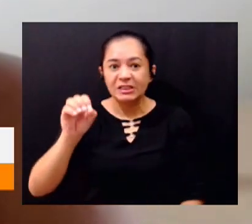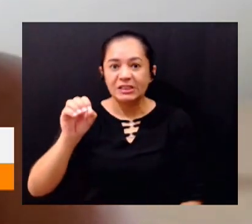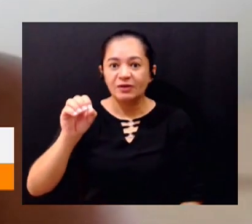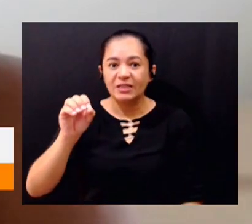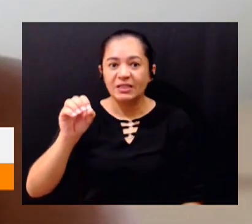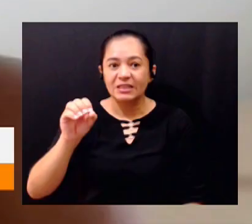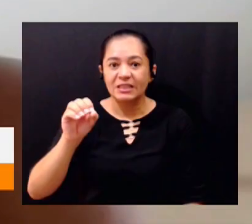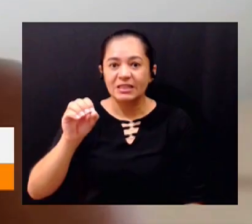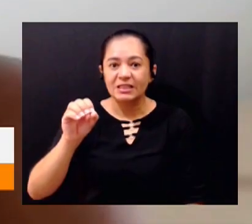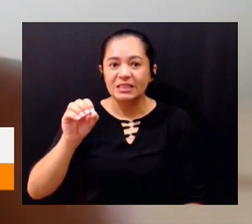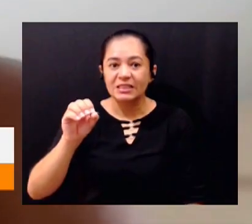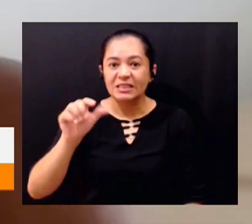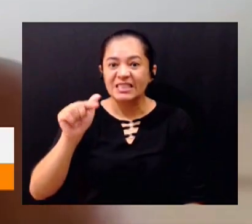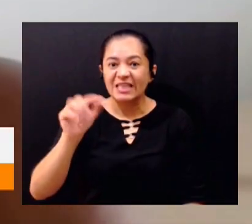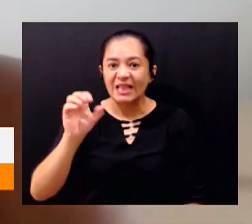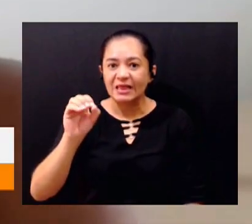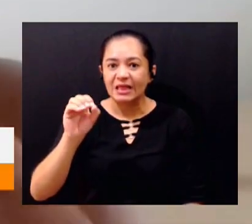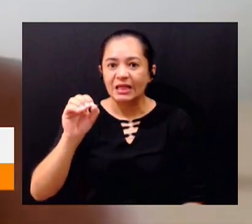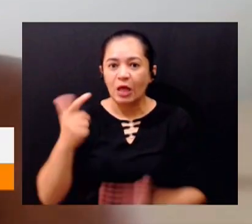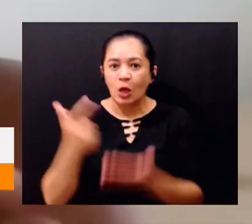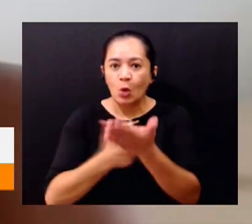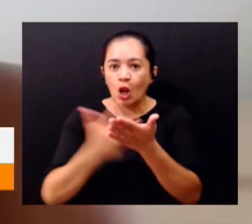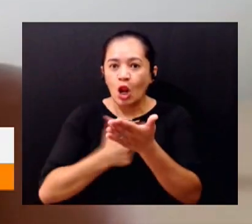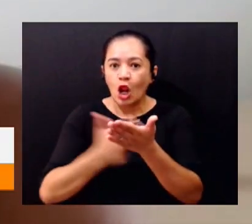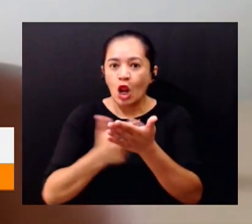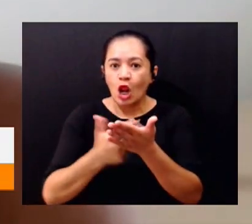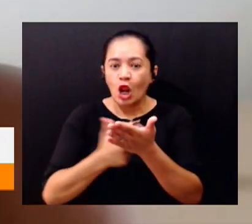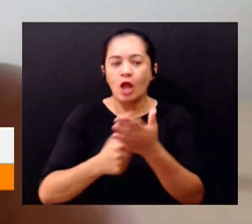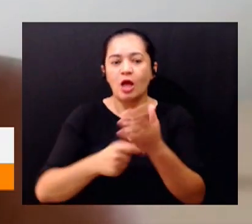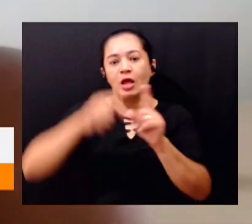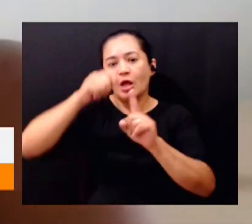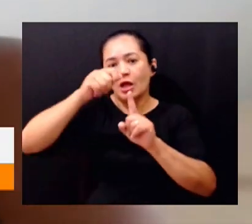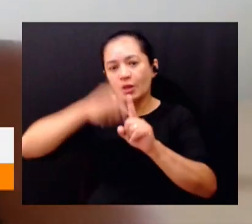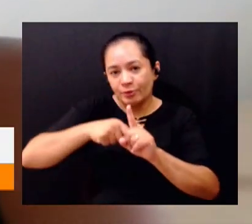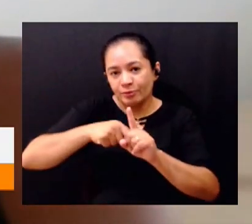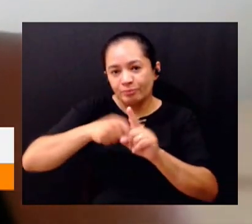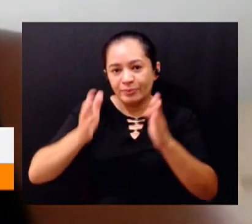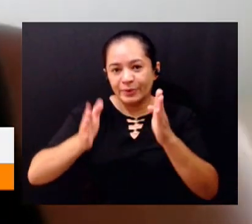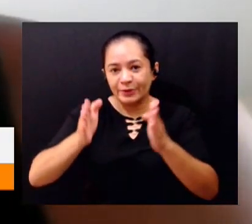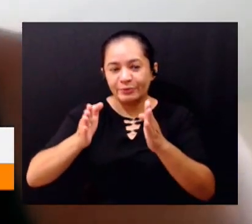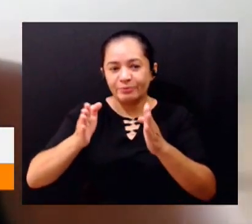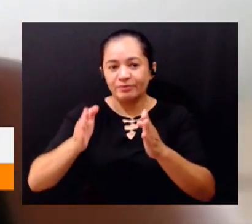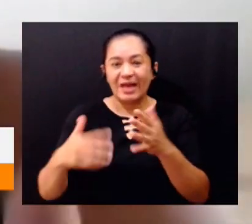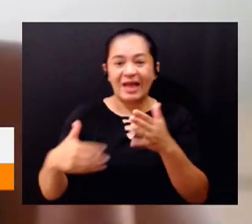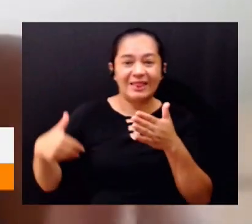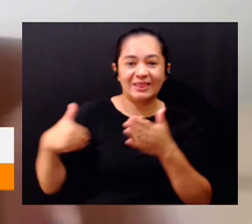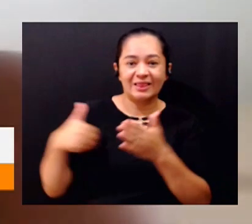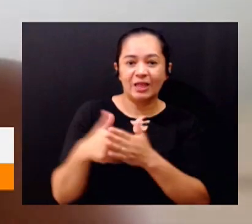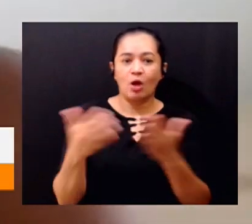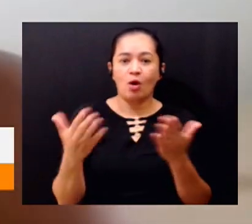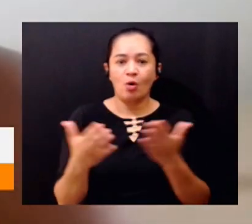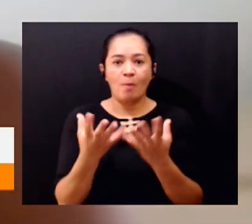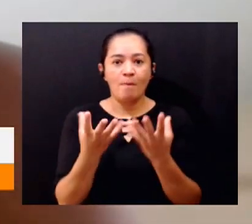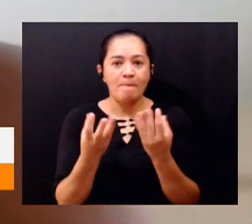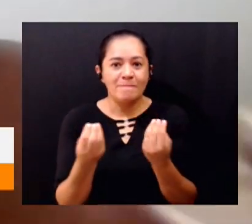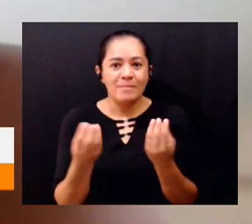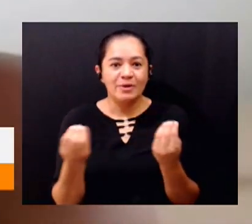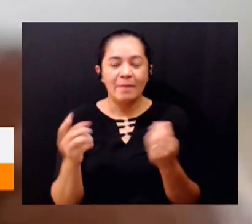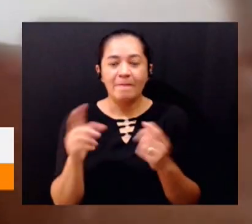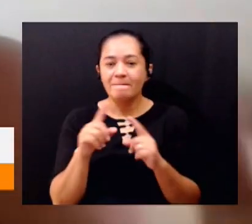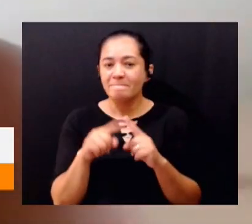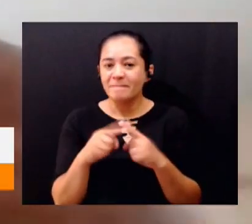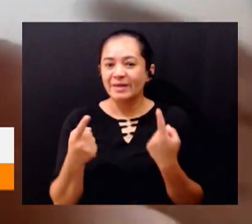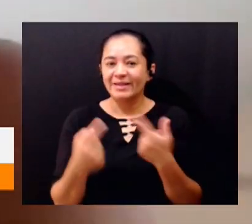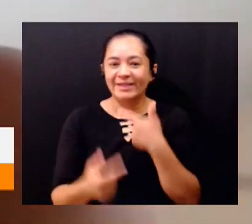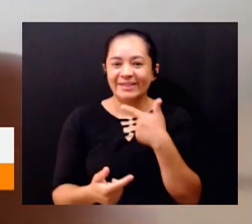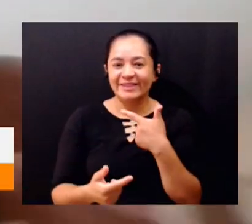mês. Essa era muita coisa. Até hoje é muita coisa. Bom, mas o engraçado que eu ia contar é que um dia eu estou